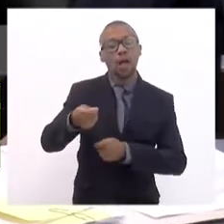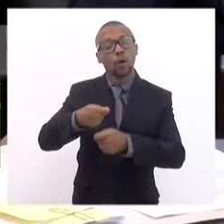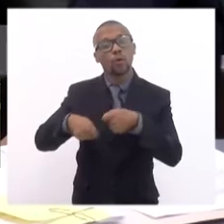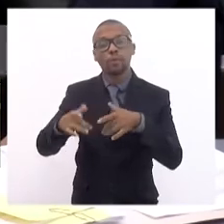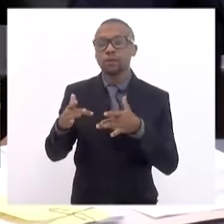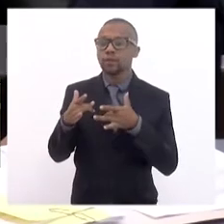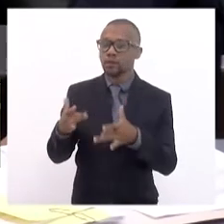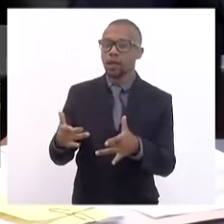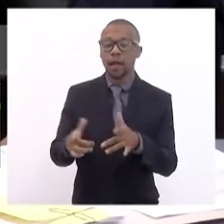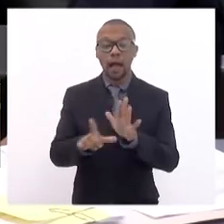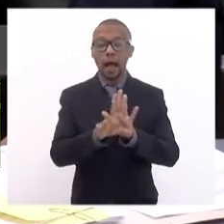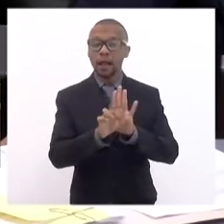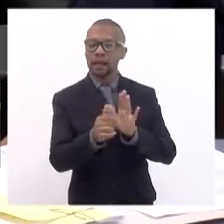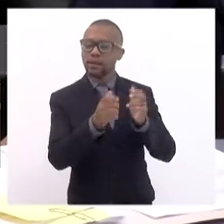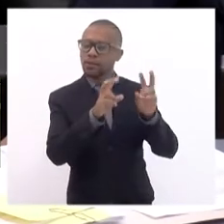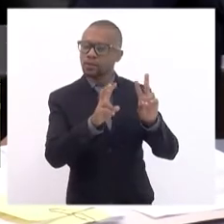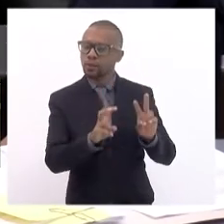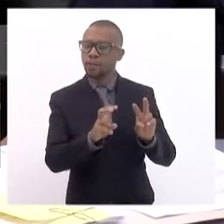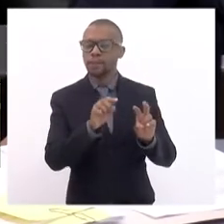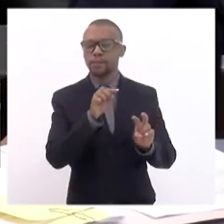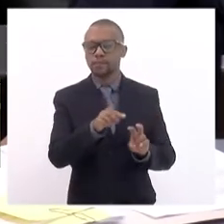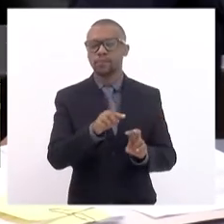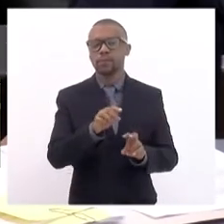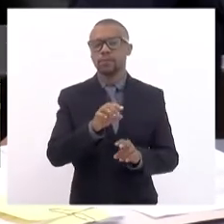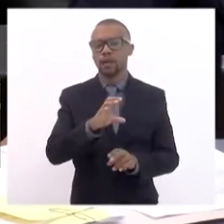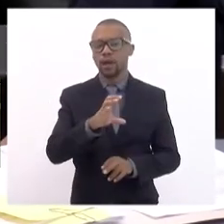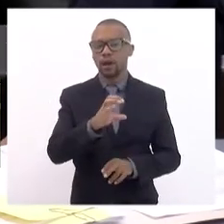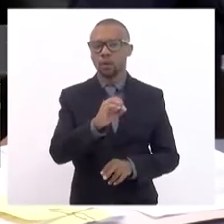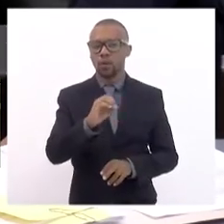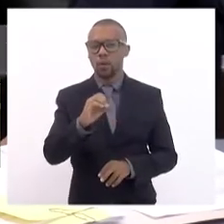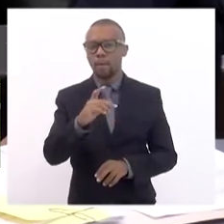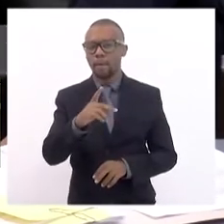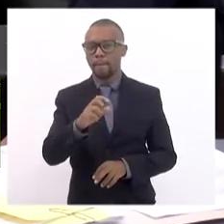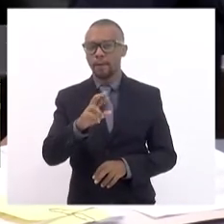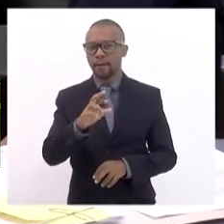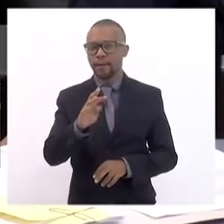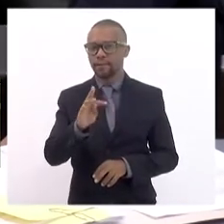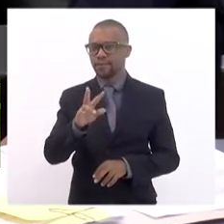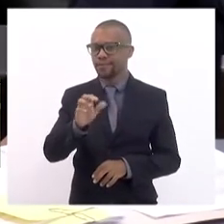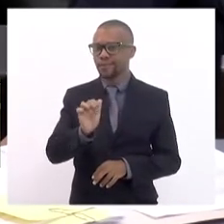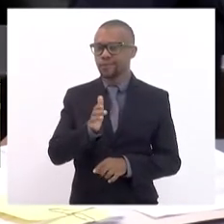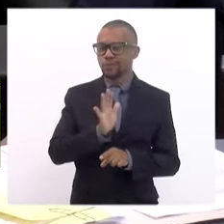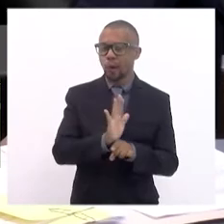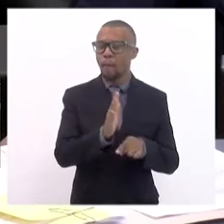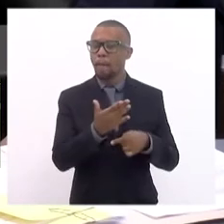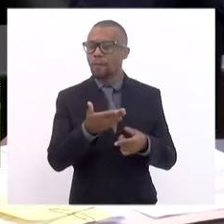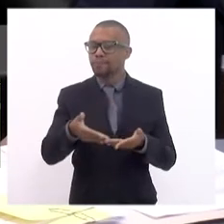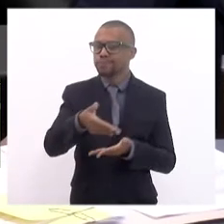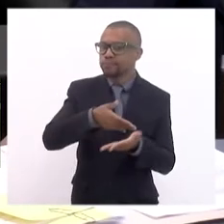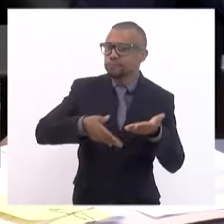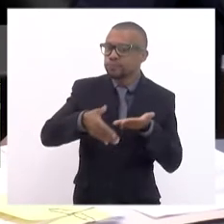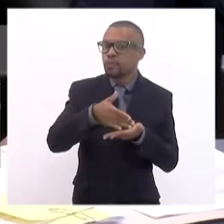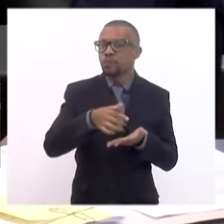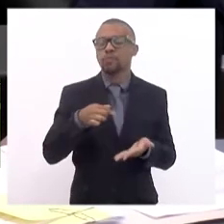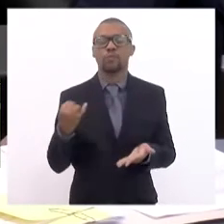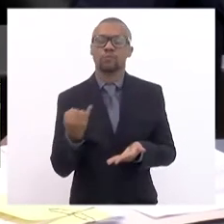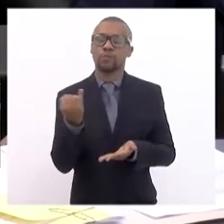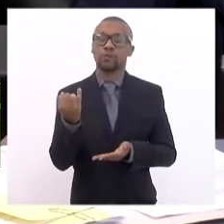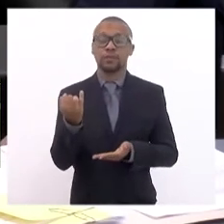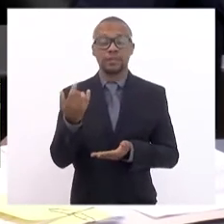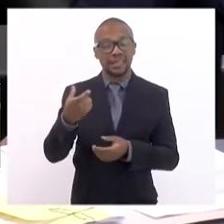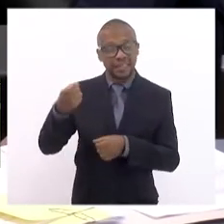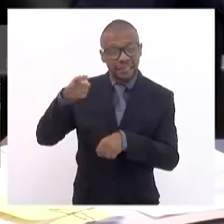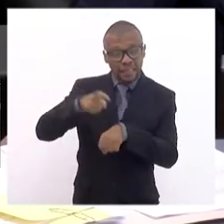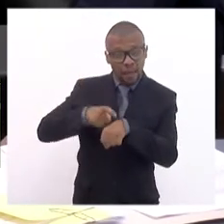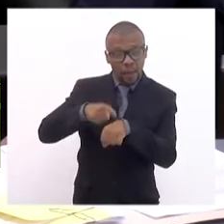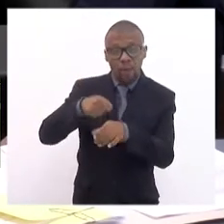de cooperativas é muito importante, por exemplo. É uma lei que eu tive a oportunidade, na época, de contratar a Cooperativa